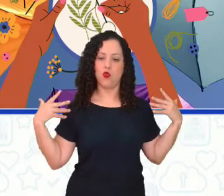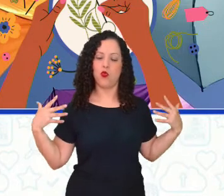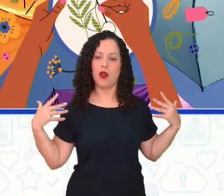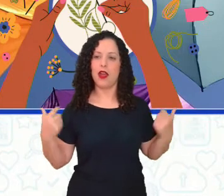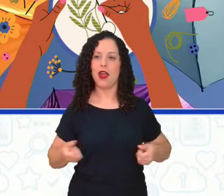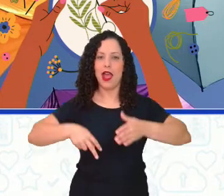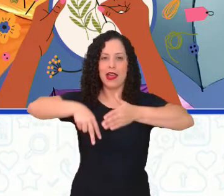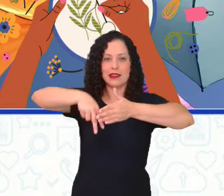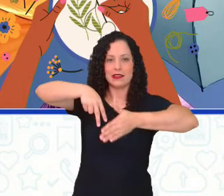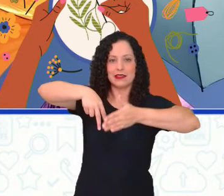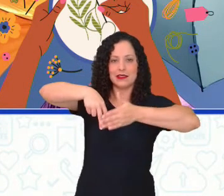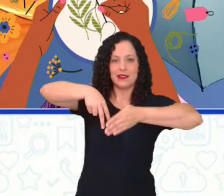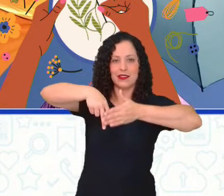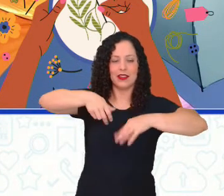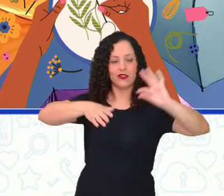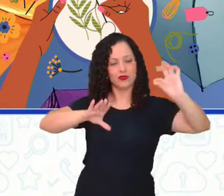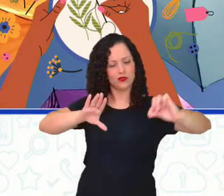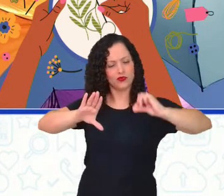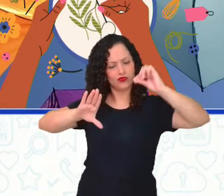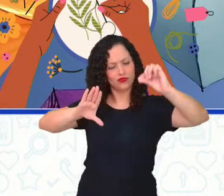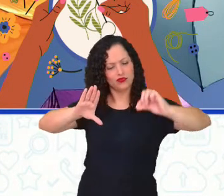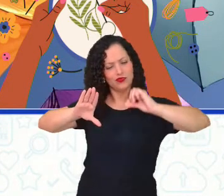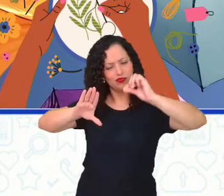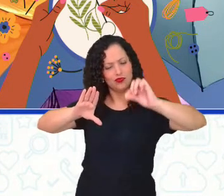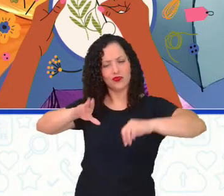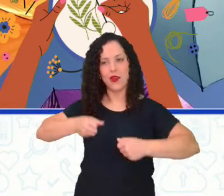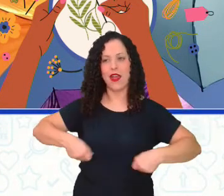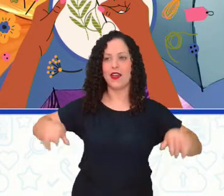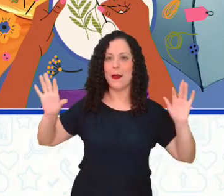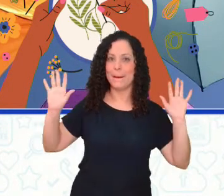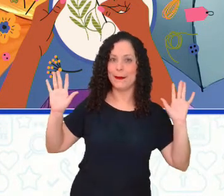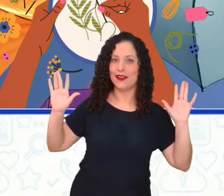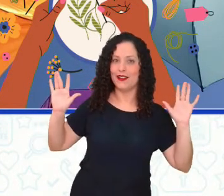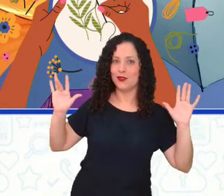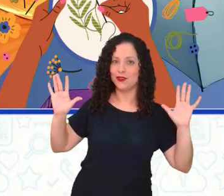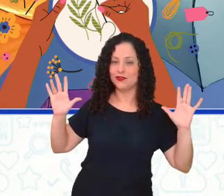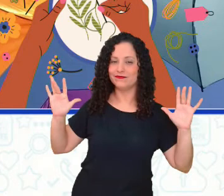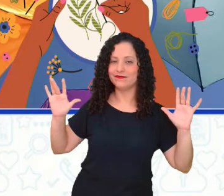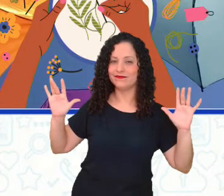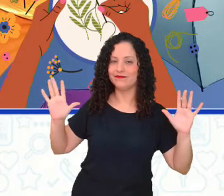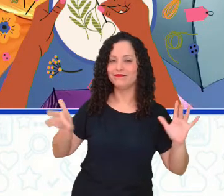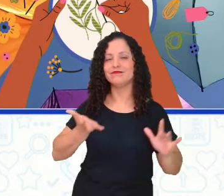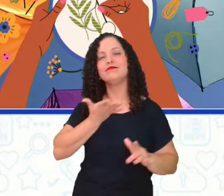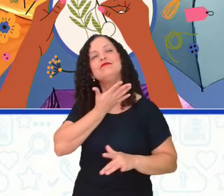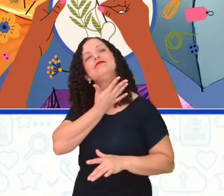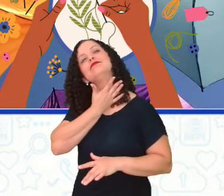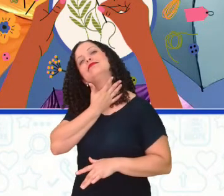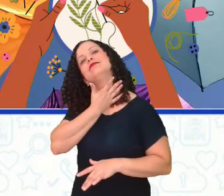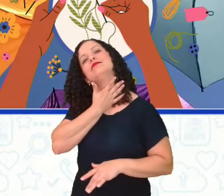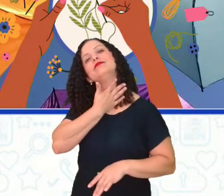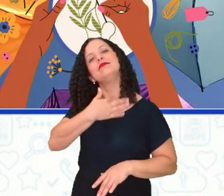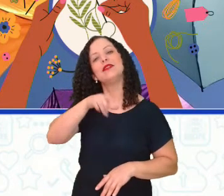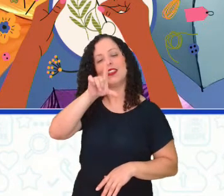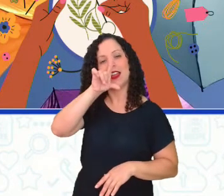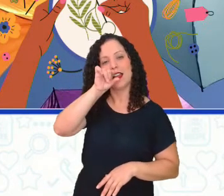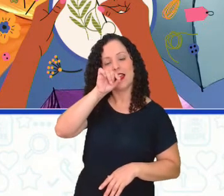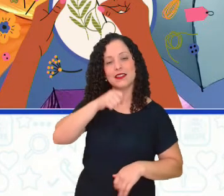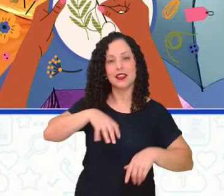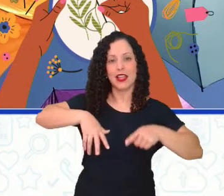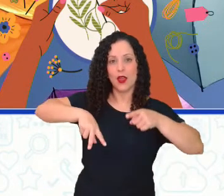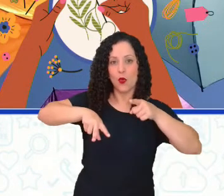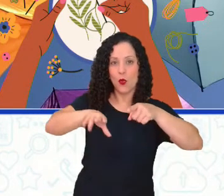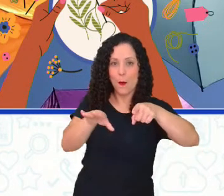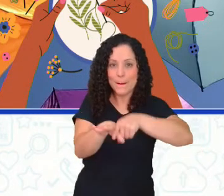e as pregas se fixaram. Bordou as mãos para sempre paradas no pescoço da garça. Quis bordar os pés, mas